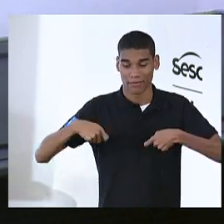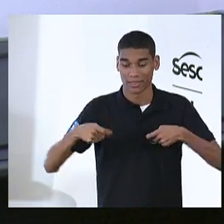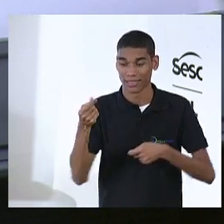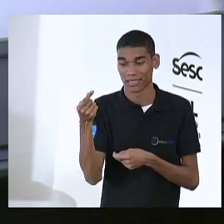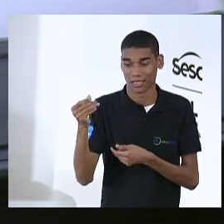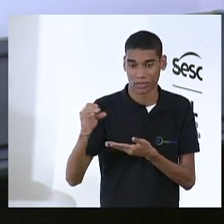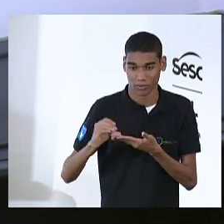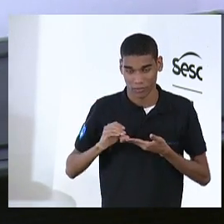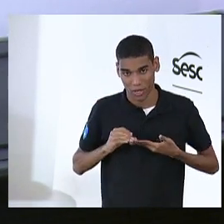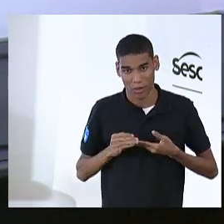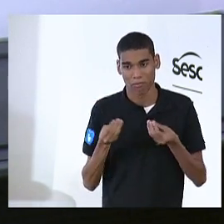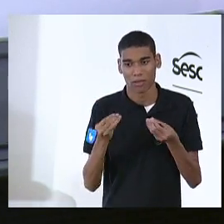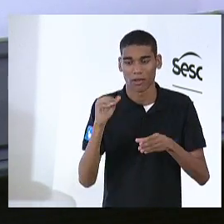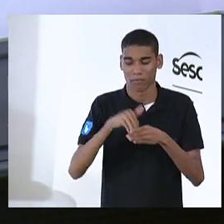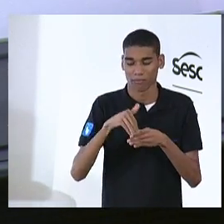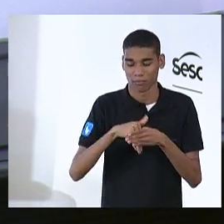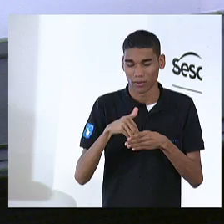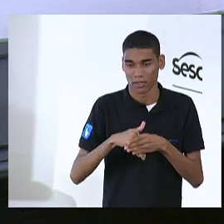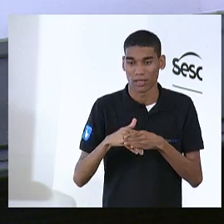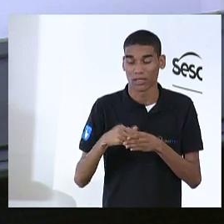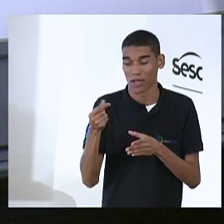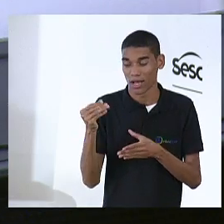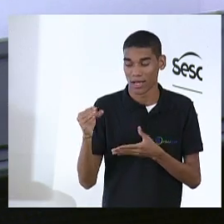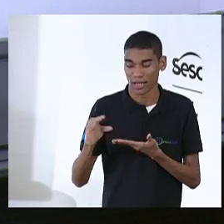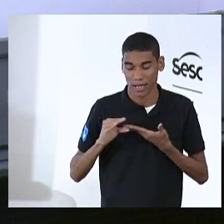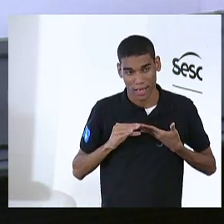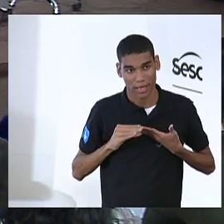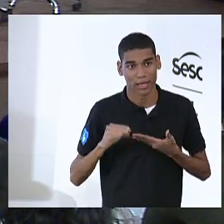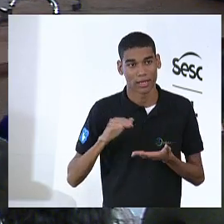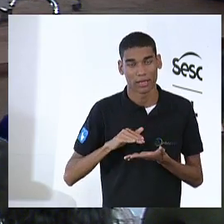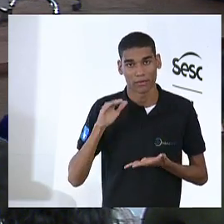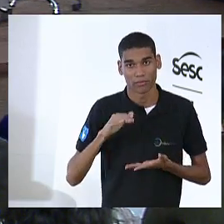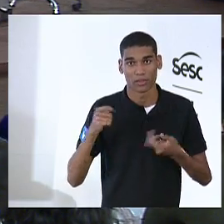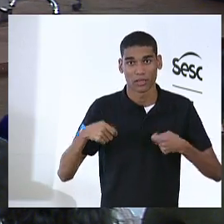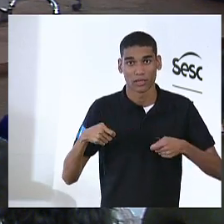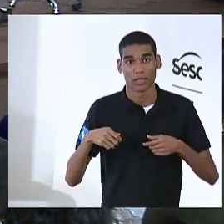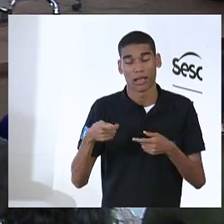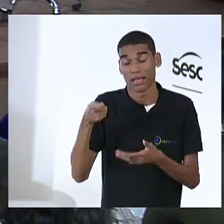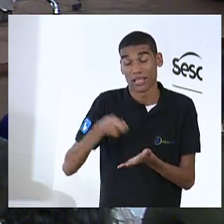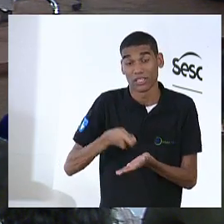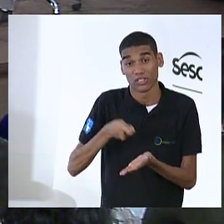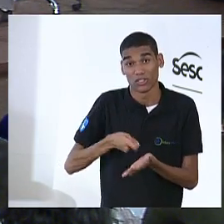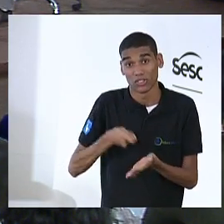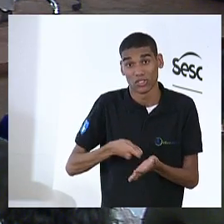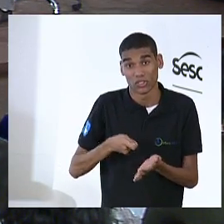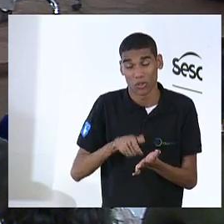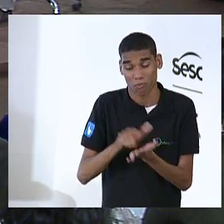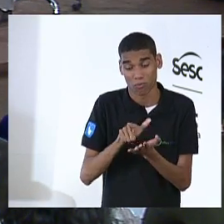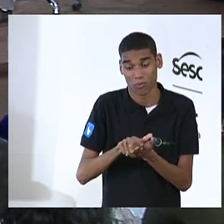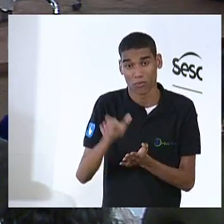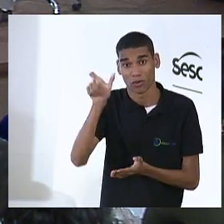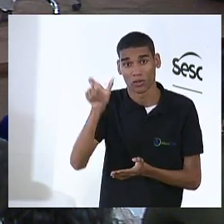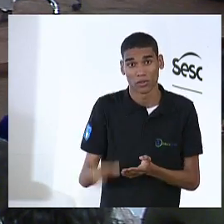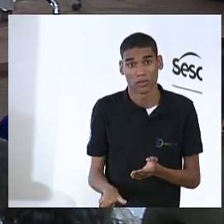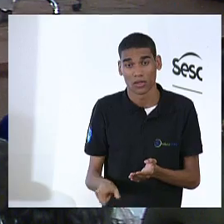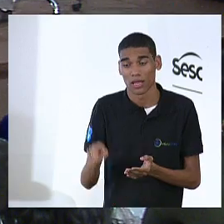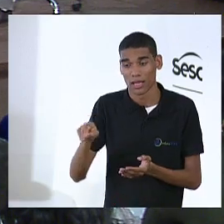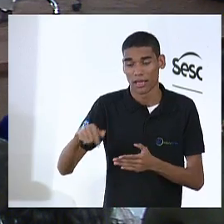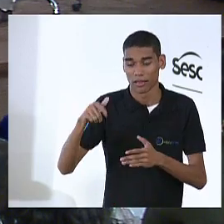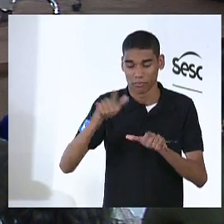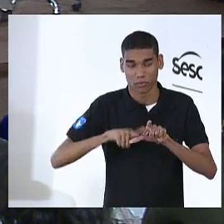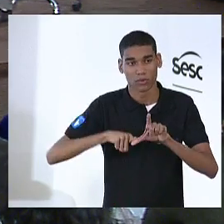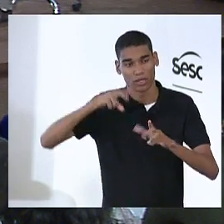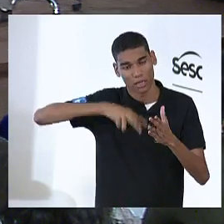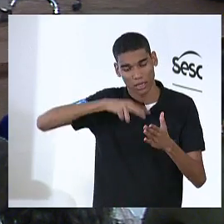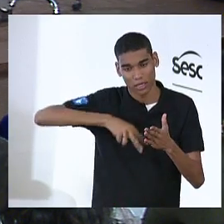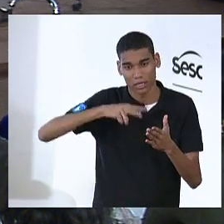né? Então, aumentou a renda, exigiu comprovação de que o sujeito era alfabetizado